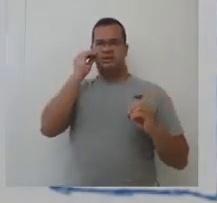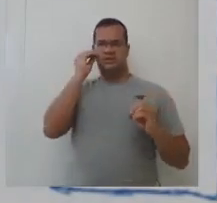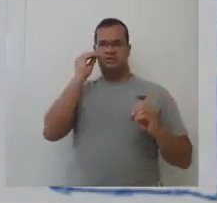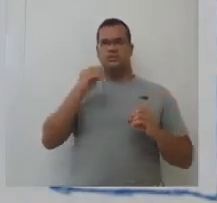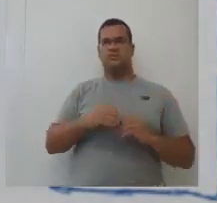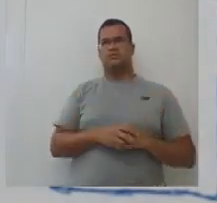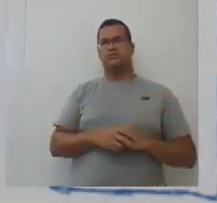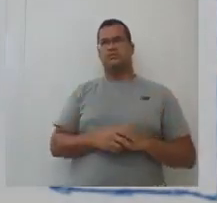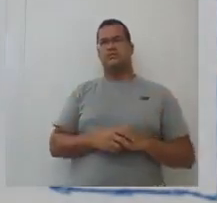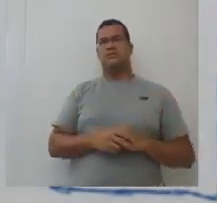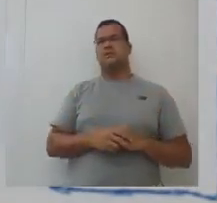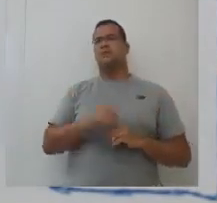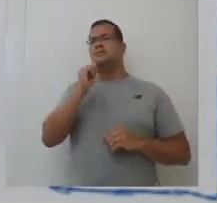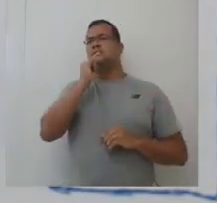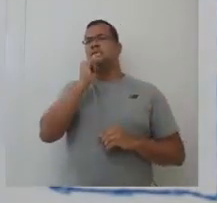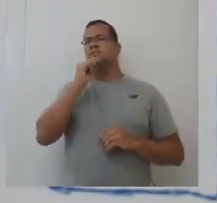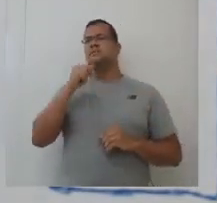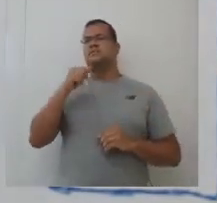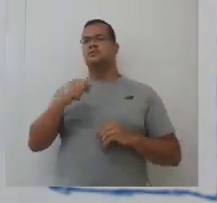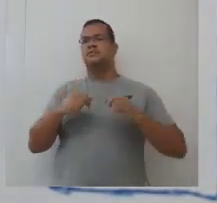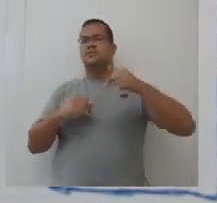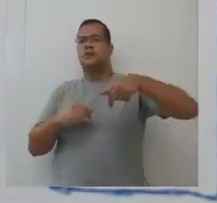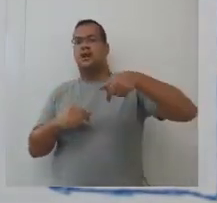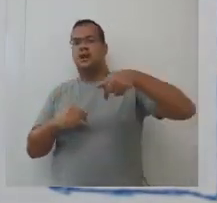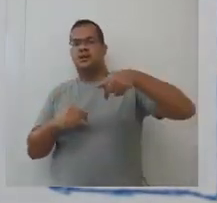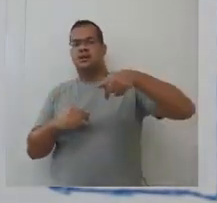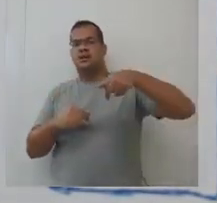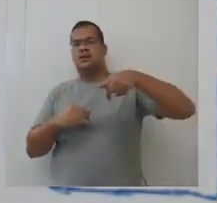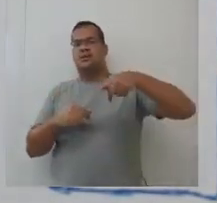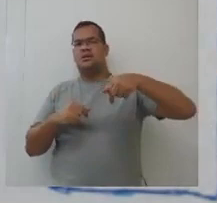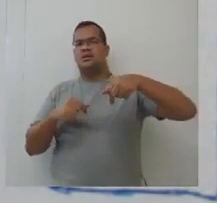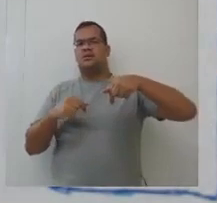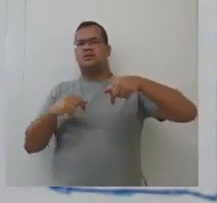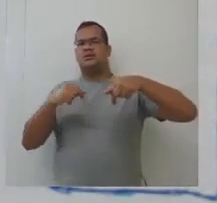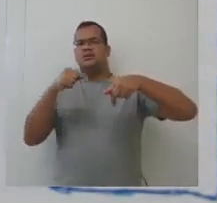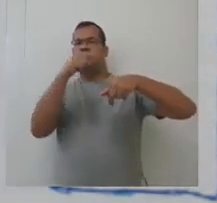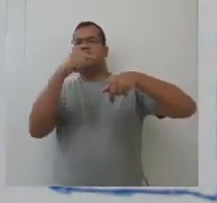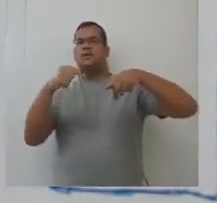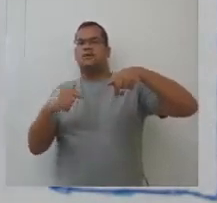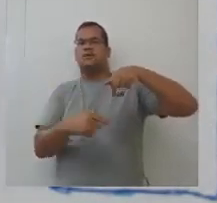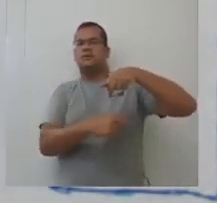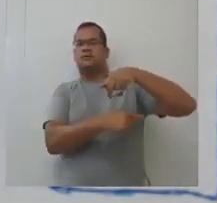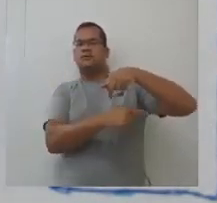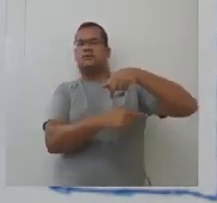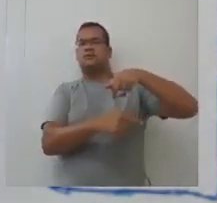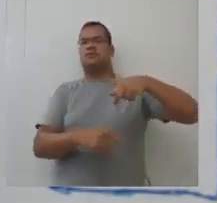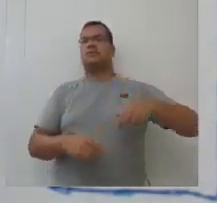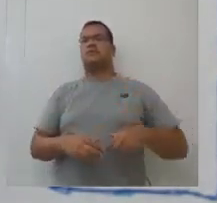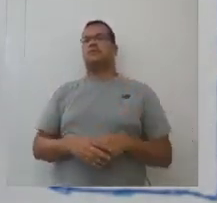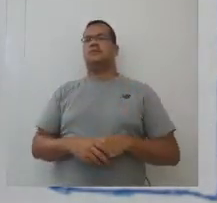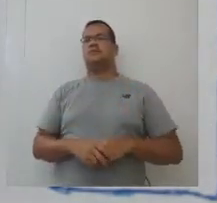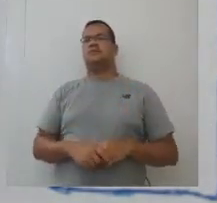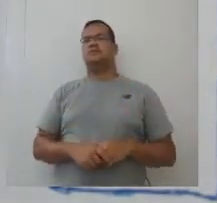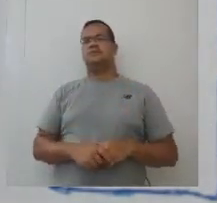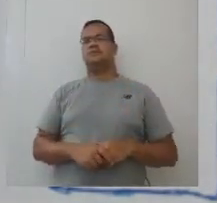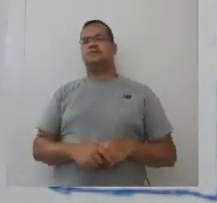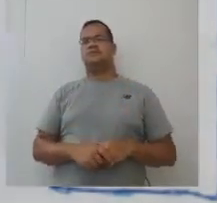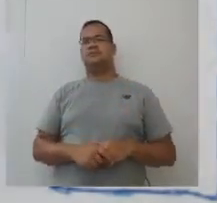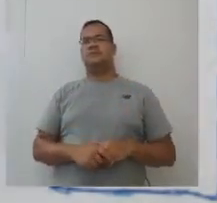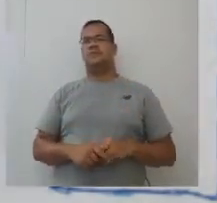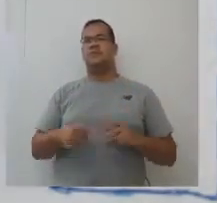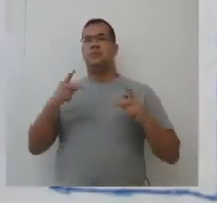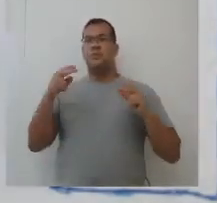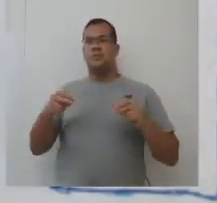se a carga fosse negativa? Imagine que a carga fonte fosse negativa. E eu colocasse o